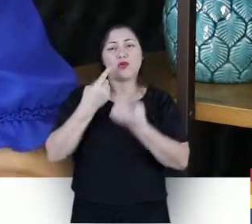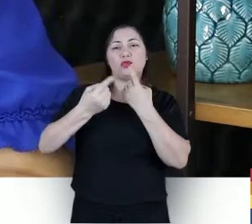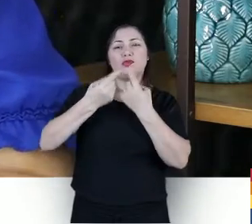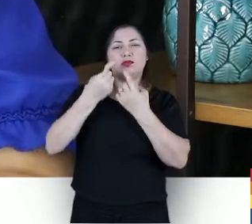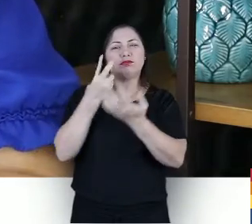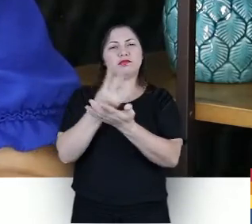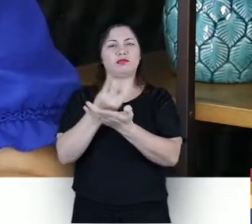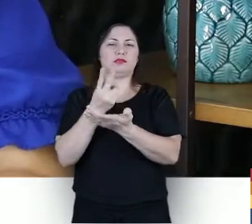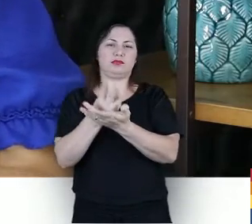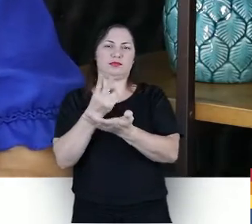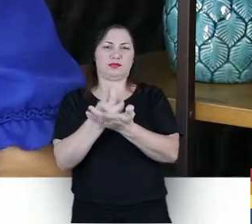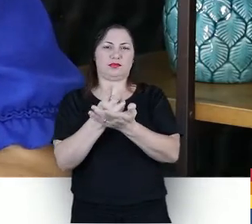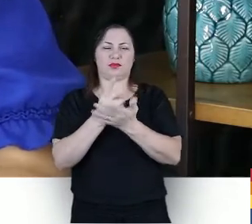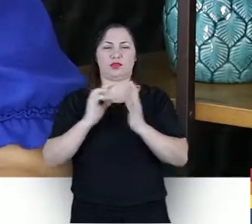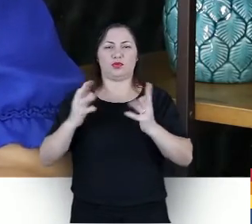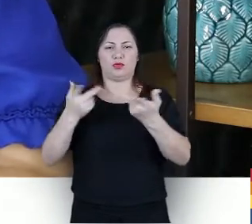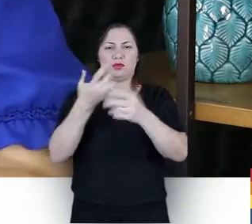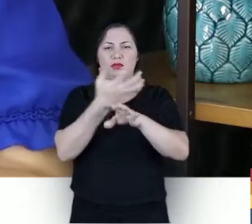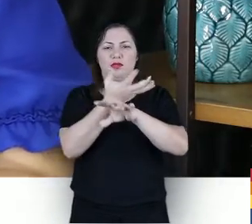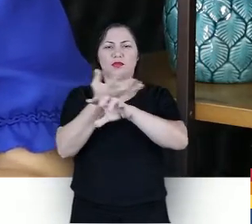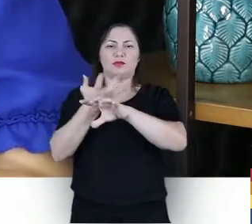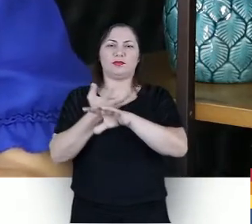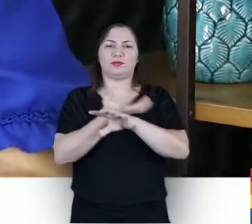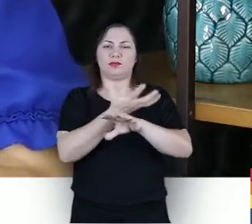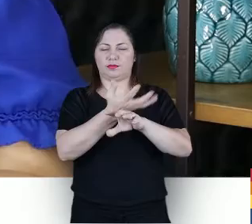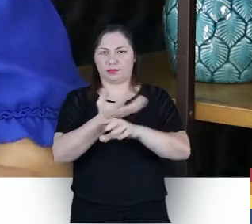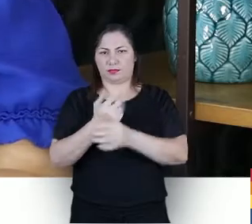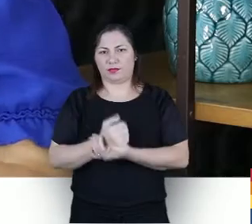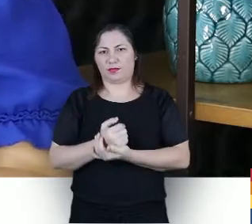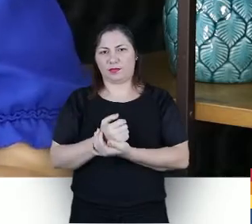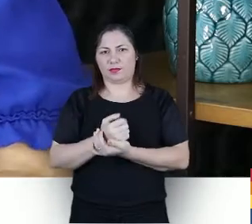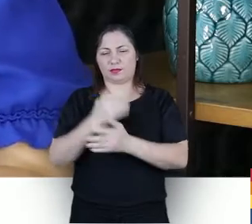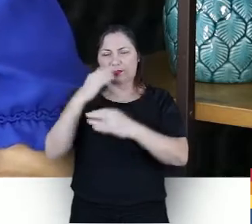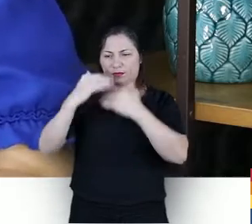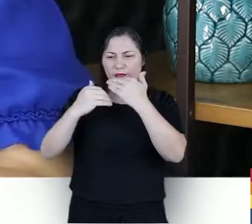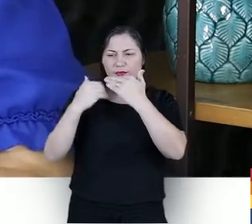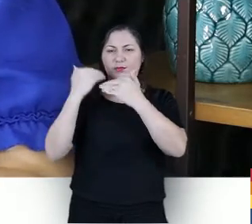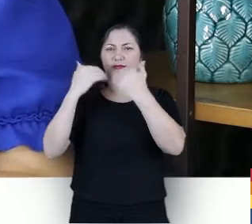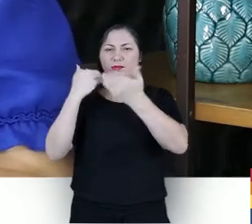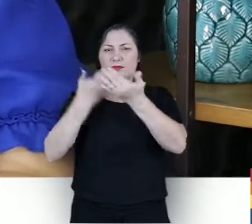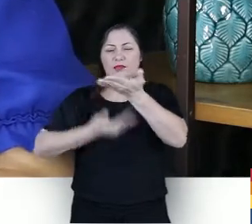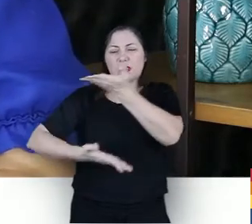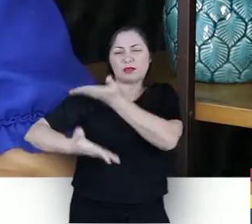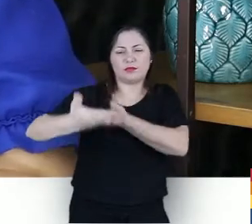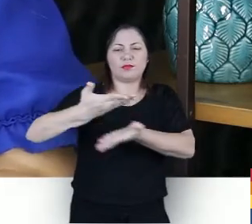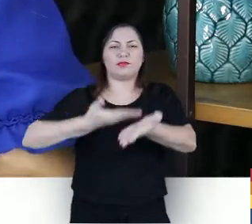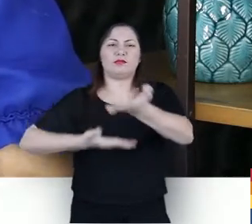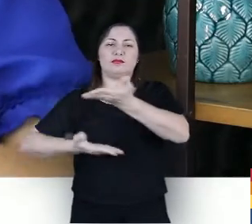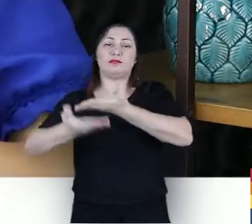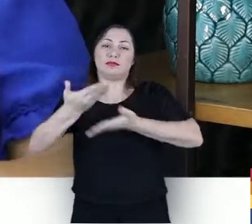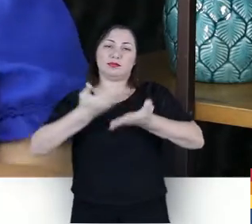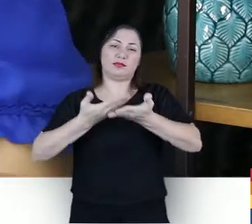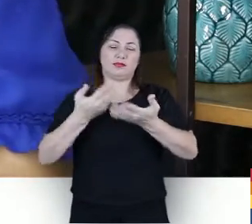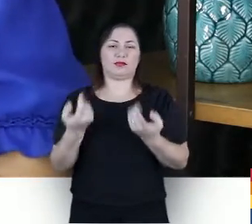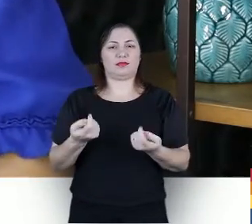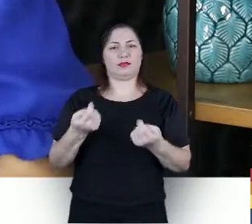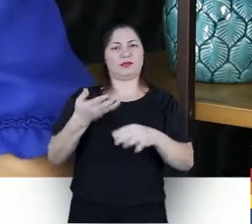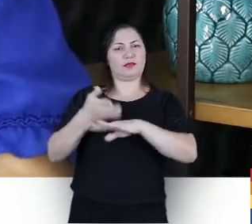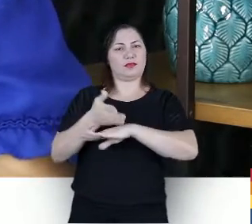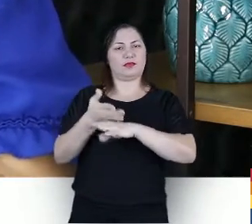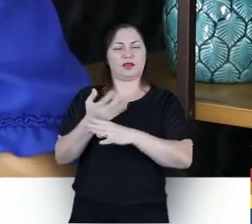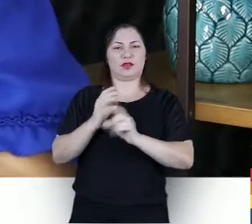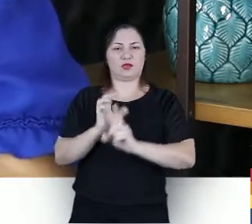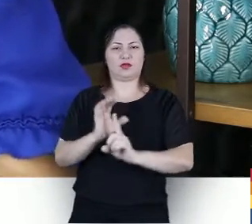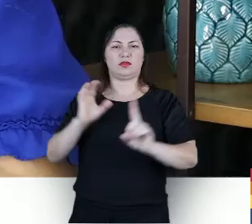isolamento disciplinar. E aí é que vem a grande questão diante dessa nova configuração do currículo, a quebra